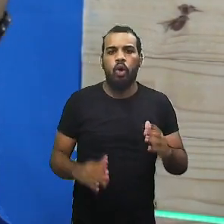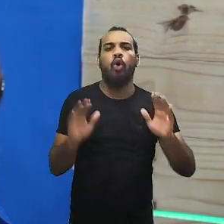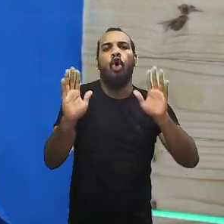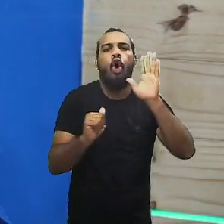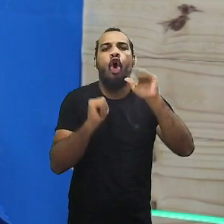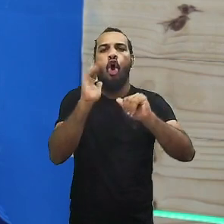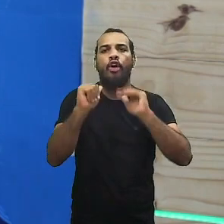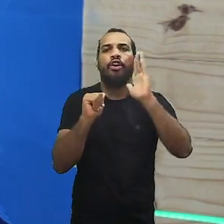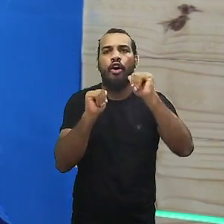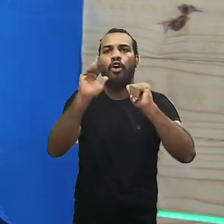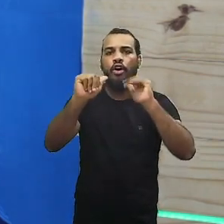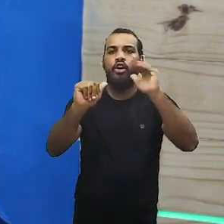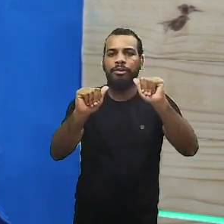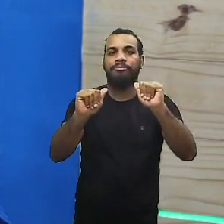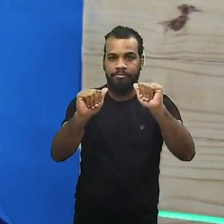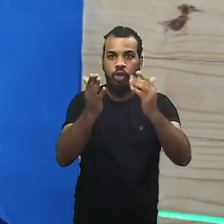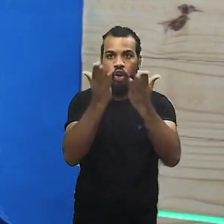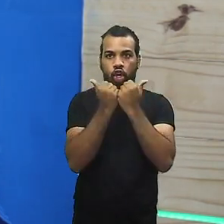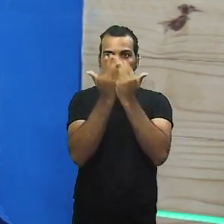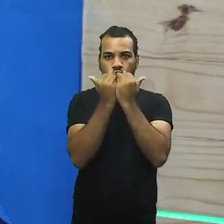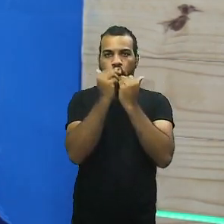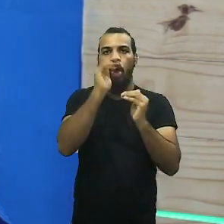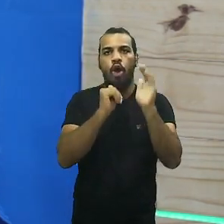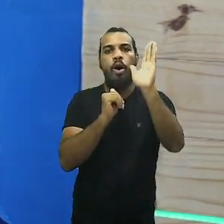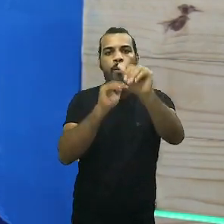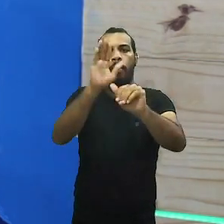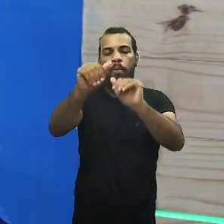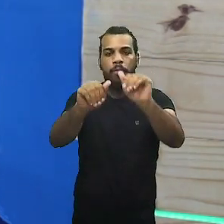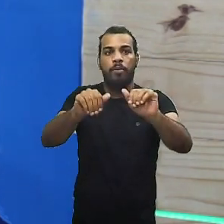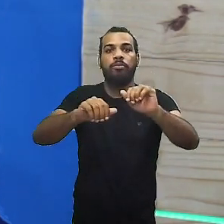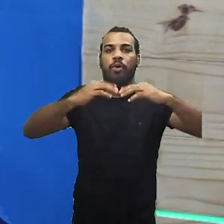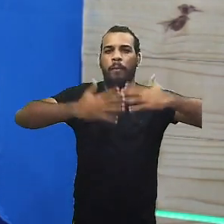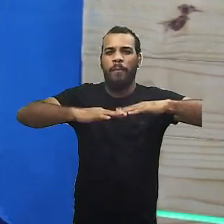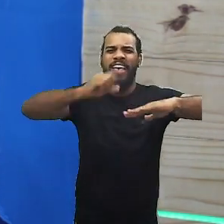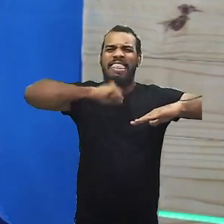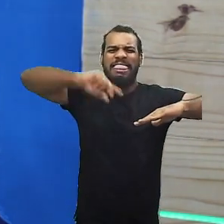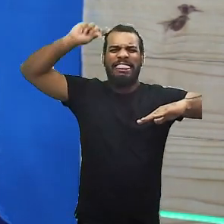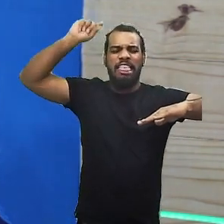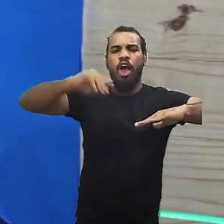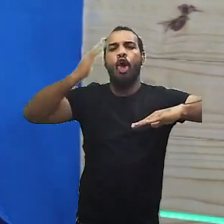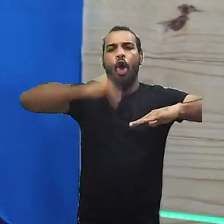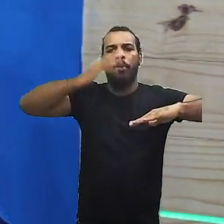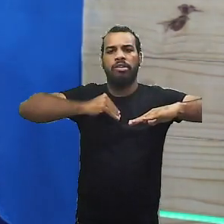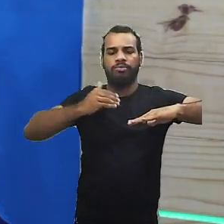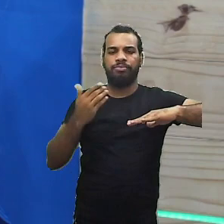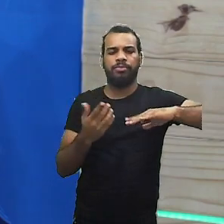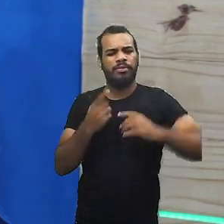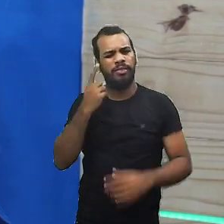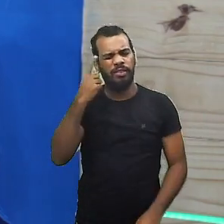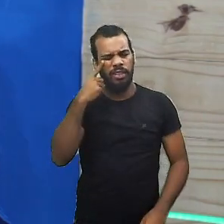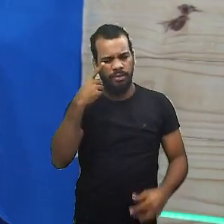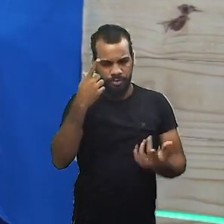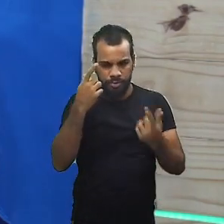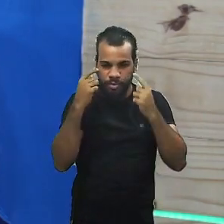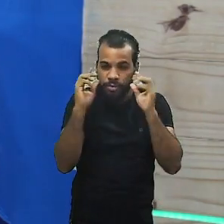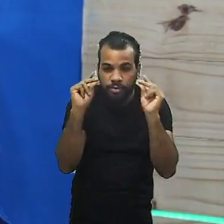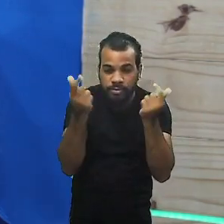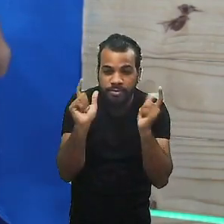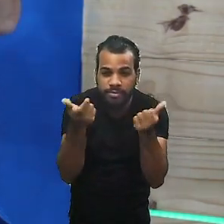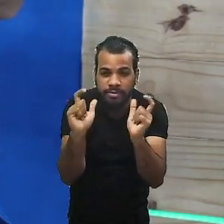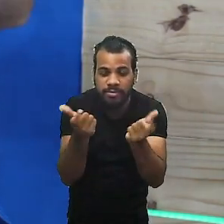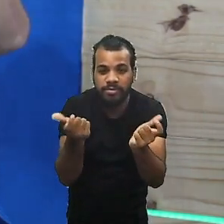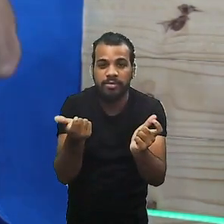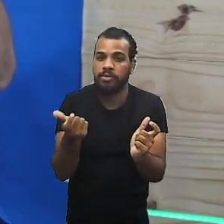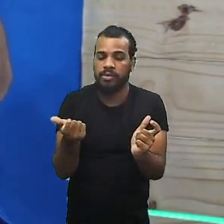comia, e eu disse para vocês que esses mares primitivos eram cheios de comida. Aí vê como é uma coisa lógica, monstrinho, vê? Só